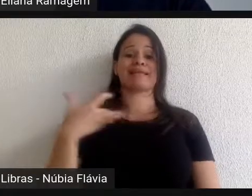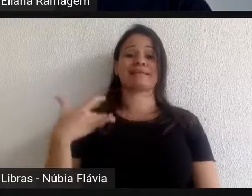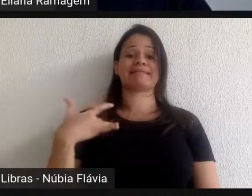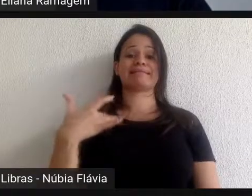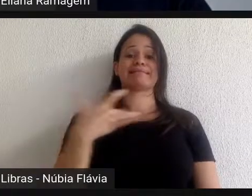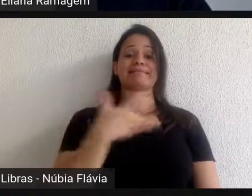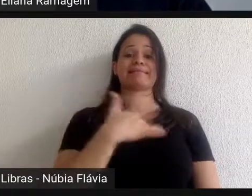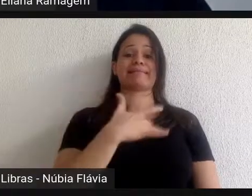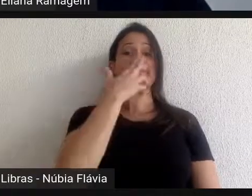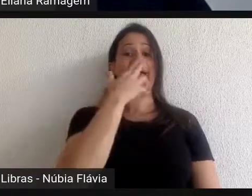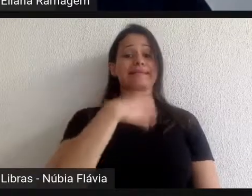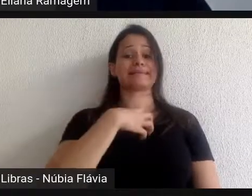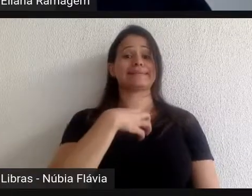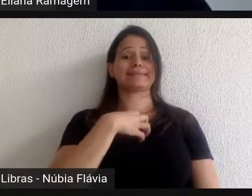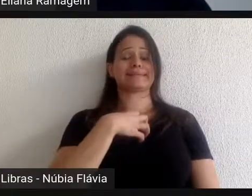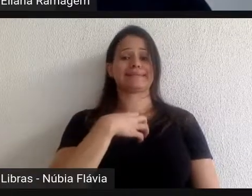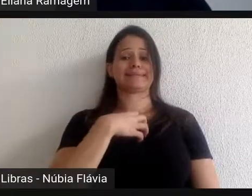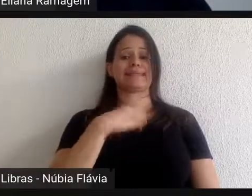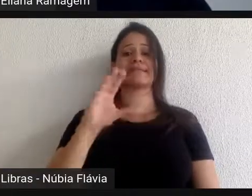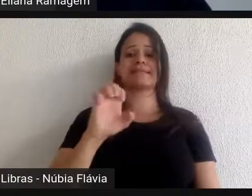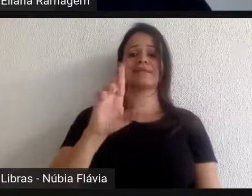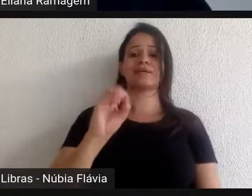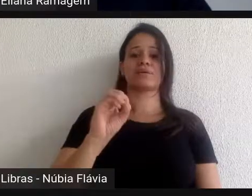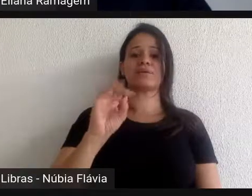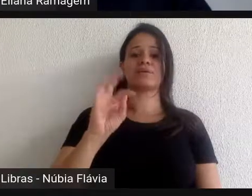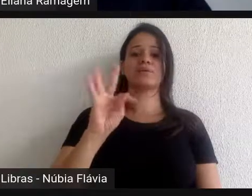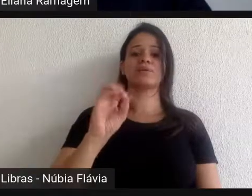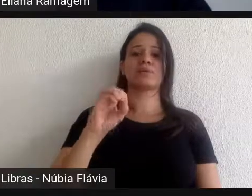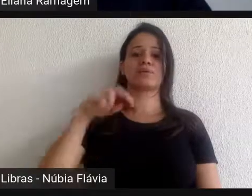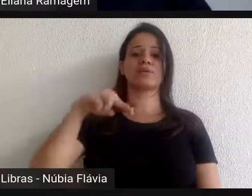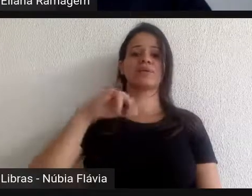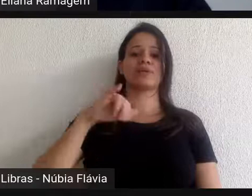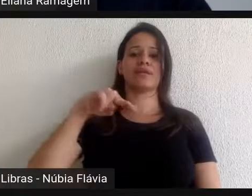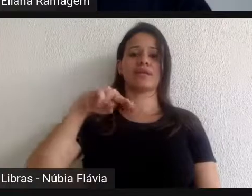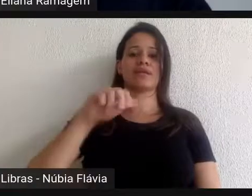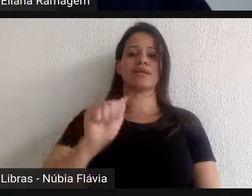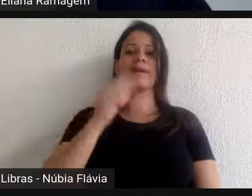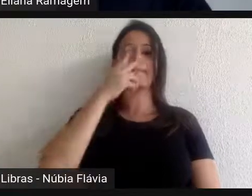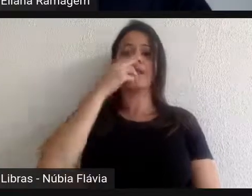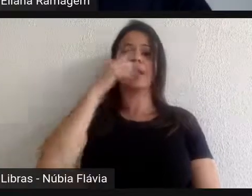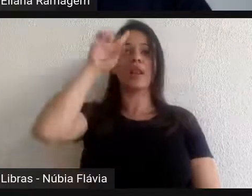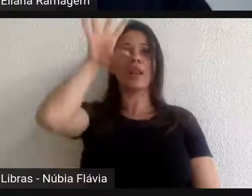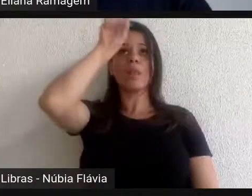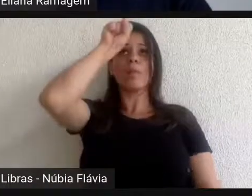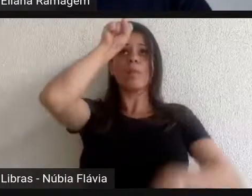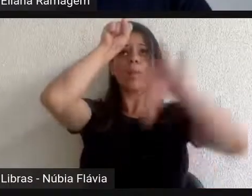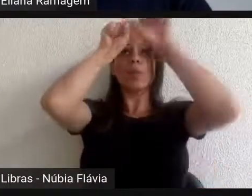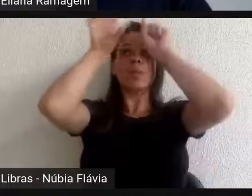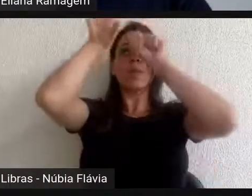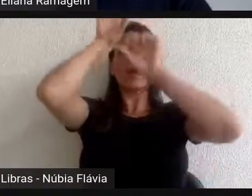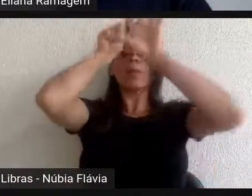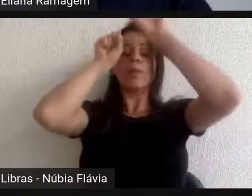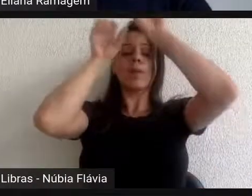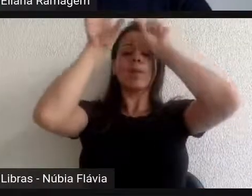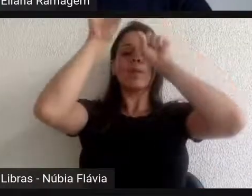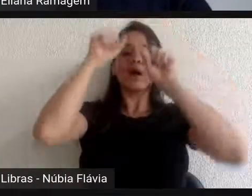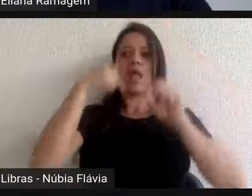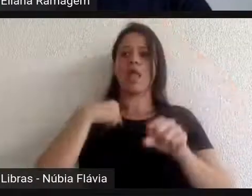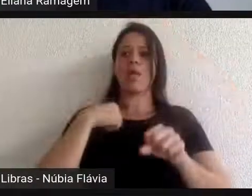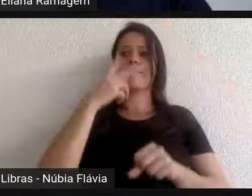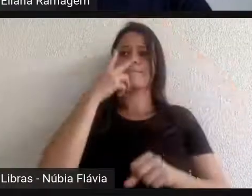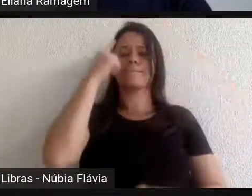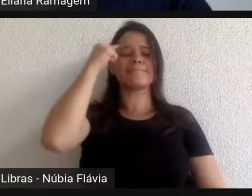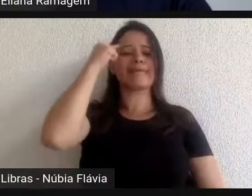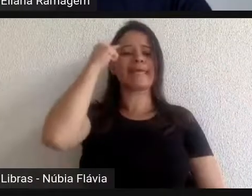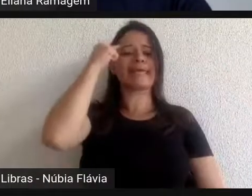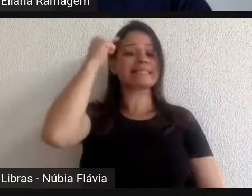né? Então, existe essa busca natural, né? Então, se a gente for parar para pensar, quando eu estou ansioso, o que me dá vontade de